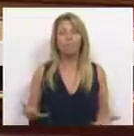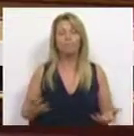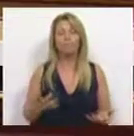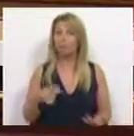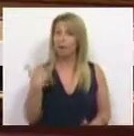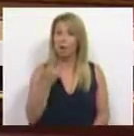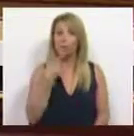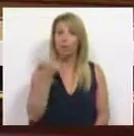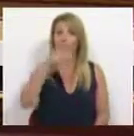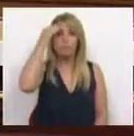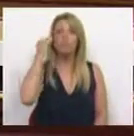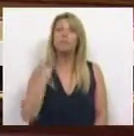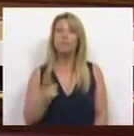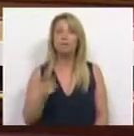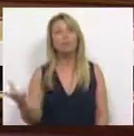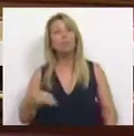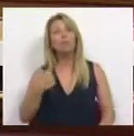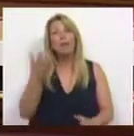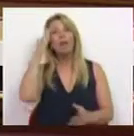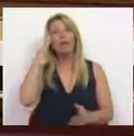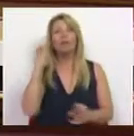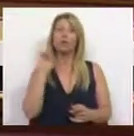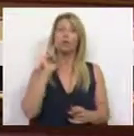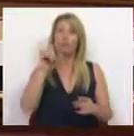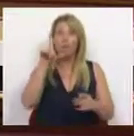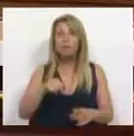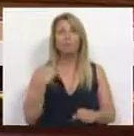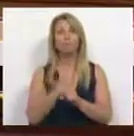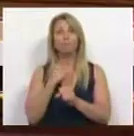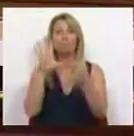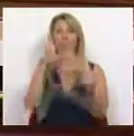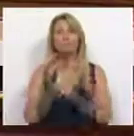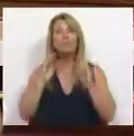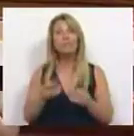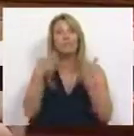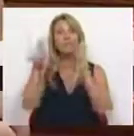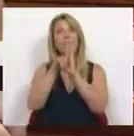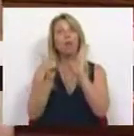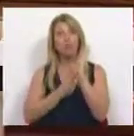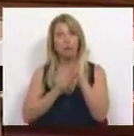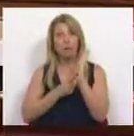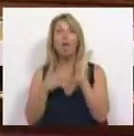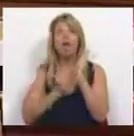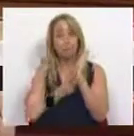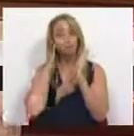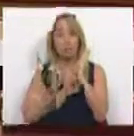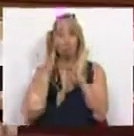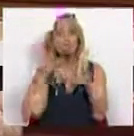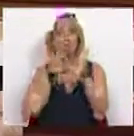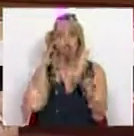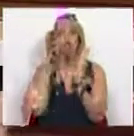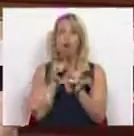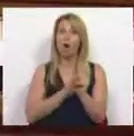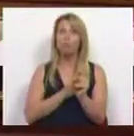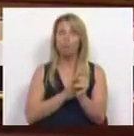os Verdes também consideram que é importante trabalhar para uma iniciativa legislativa, e estamos a trabalhar no sentido